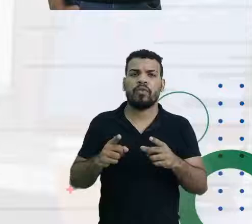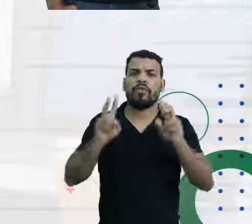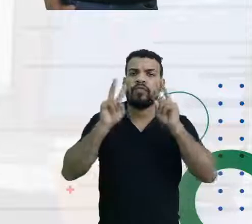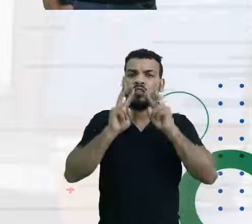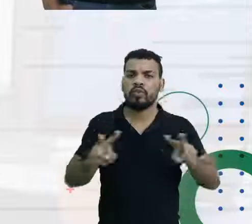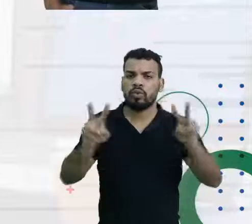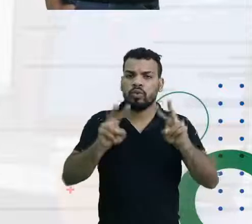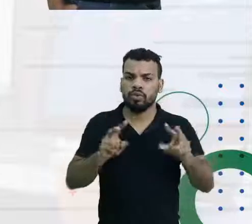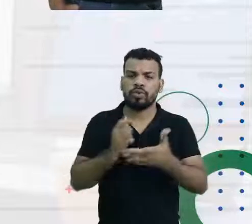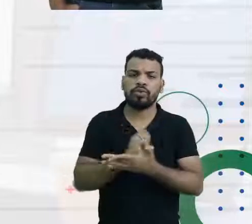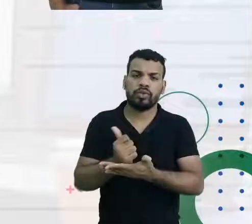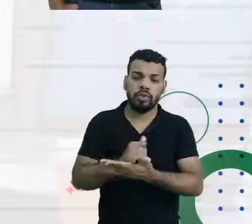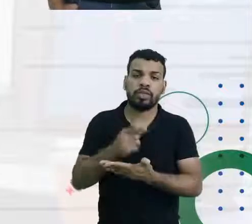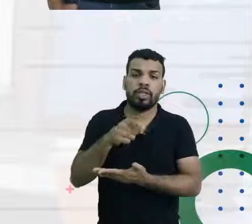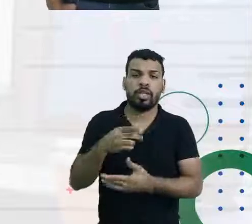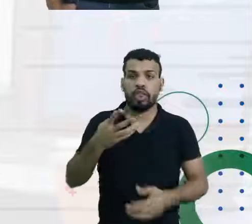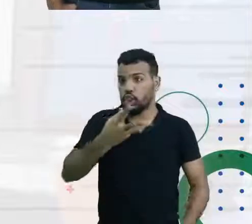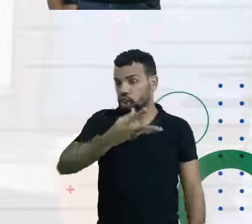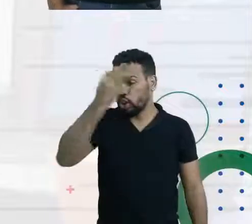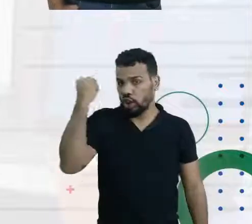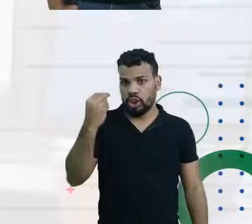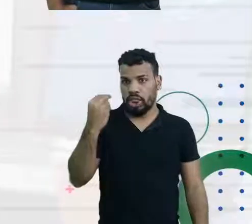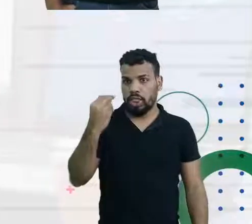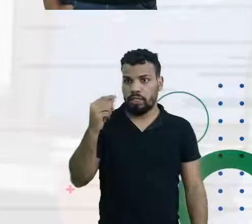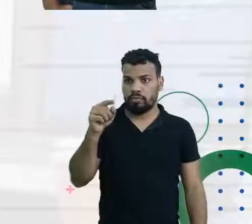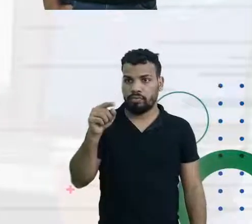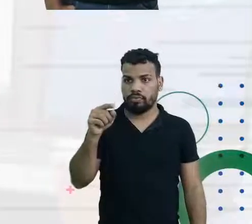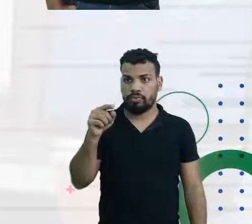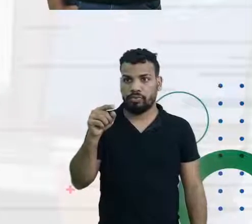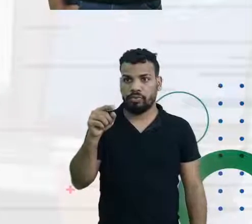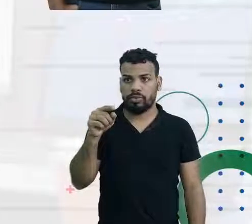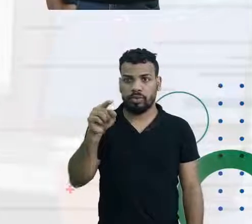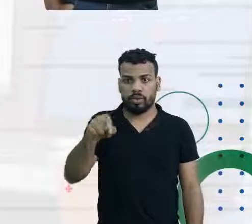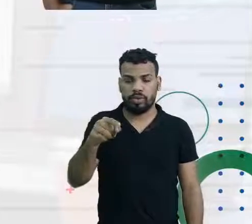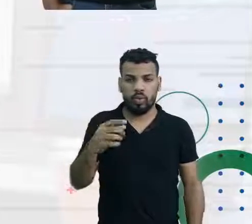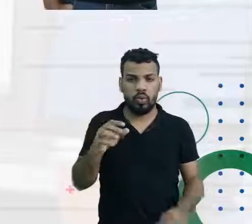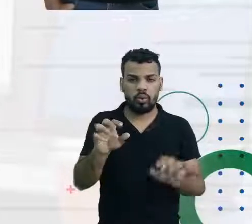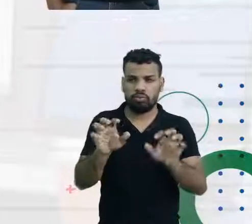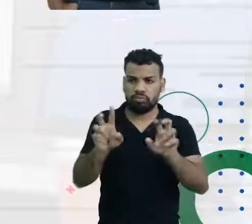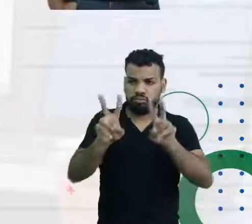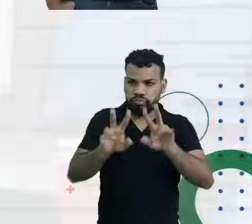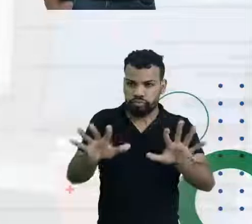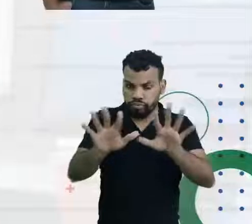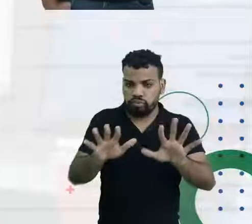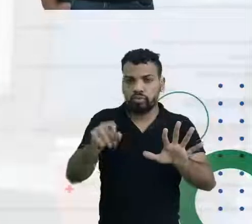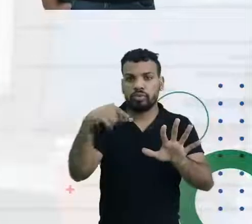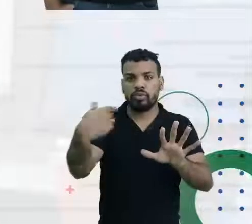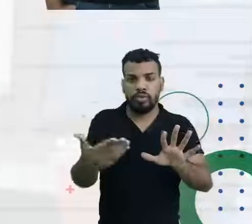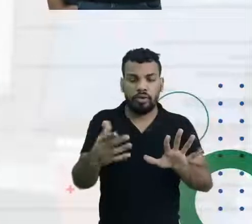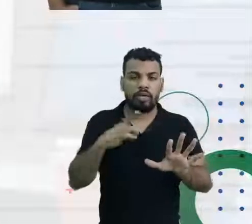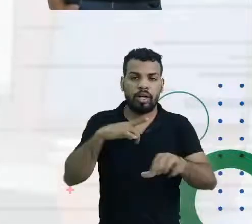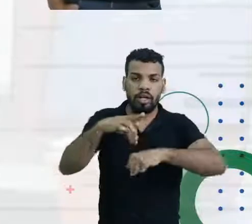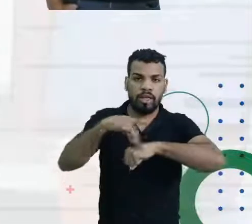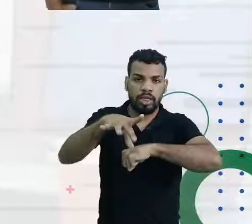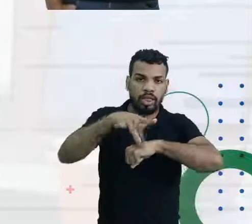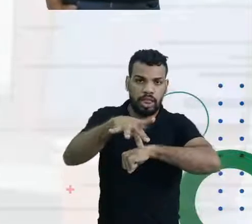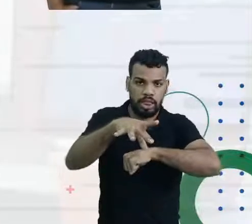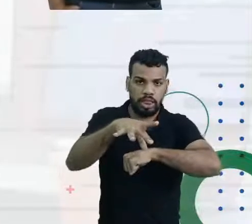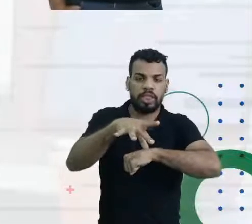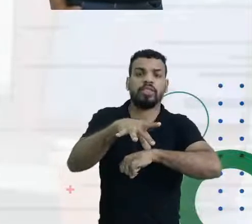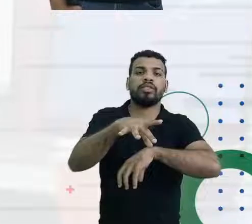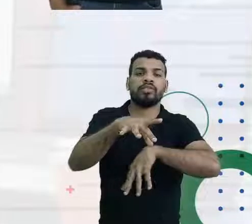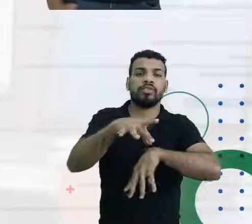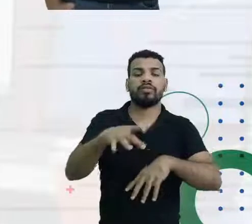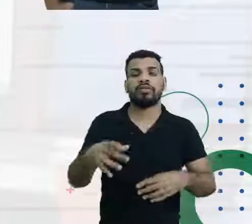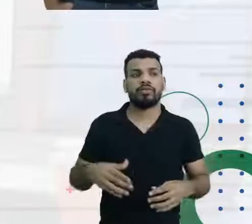visuais dentro de um game. A gente nunca pode esquecer desses tons também, não é? E aí algumas dicas. Para